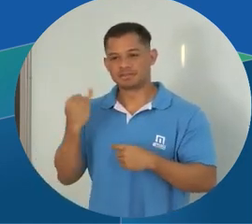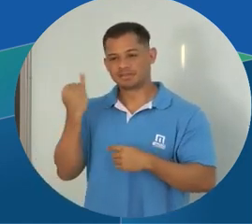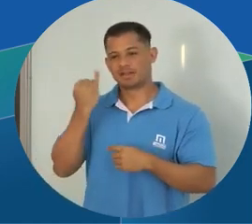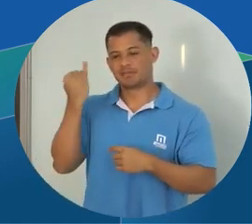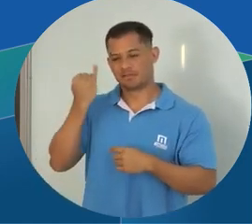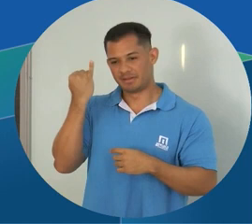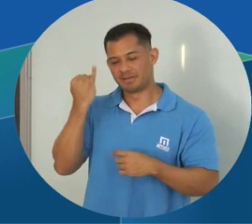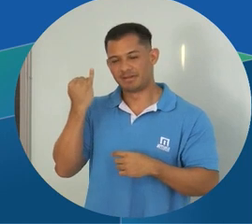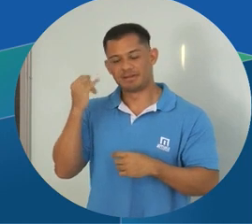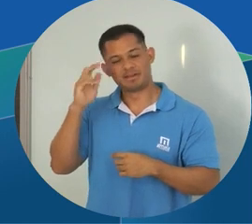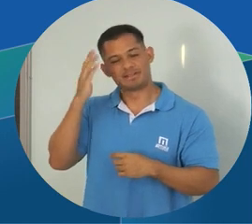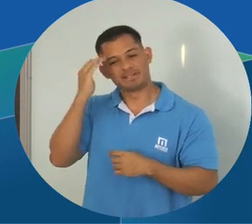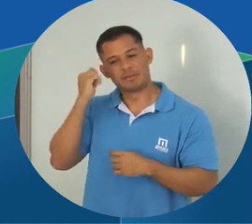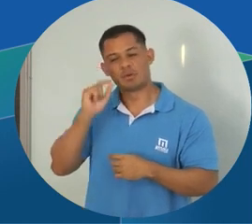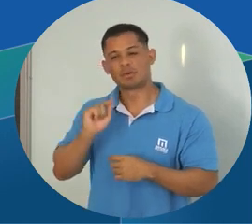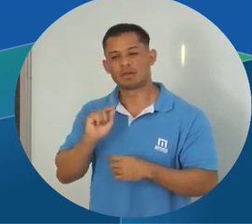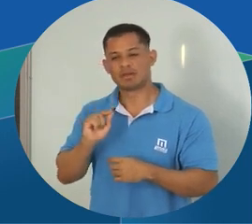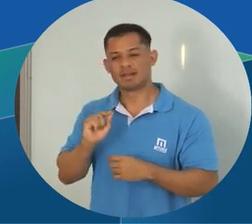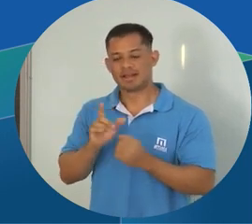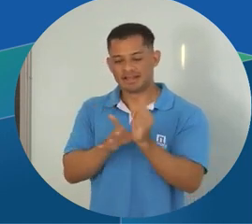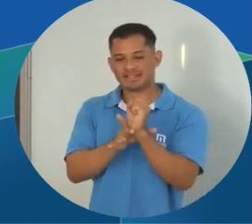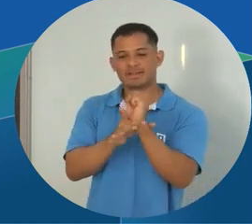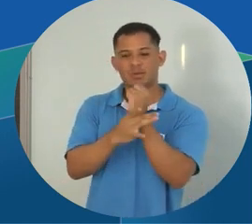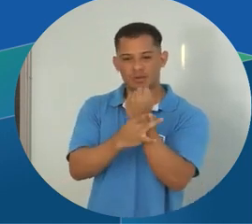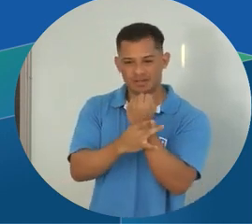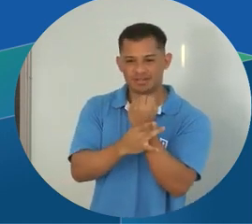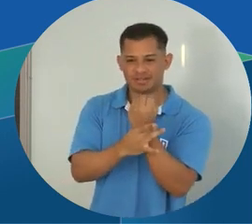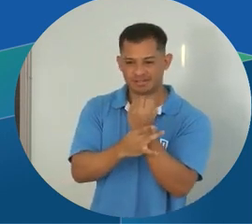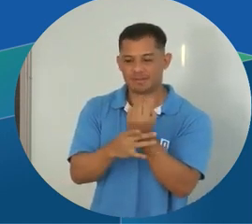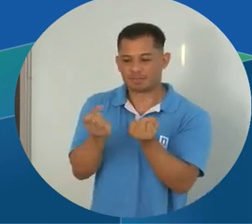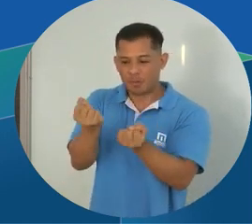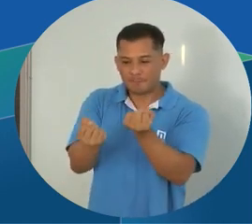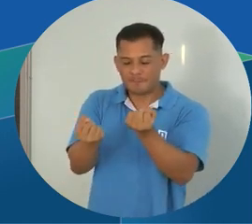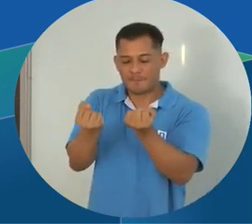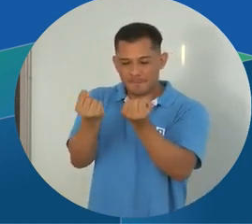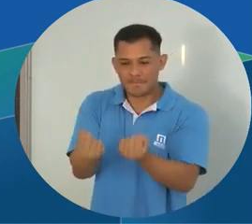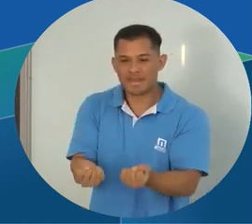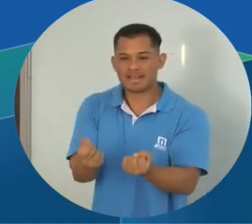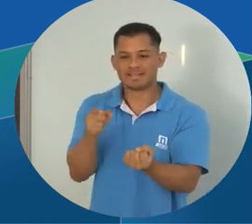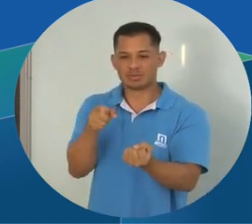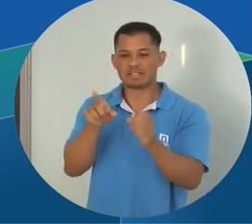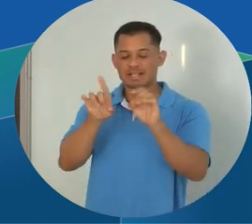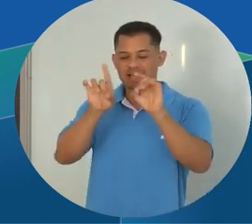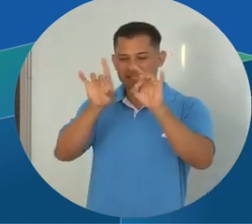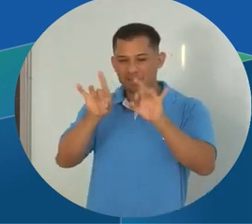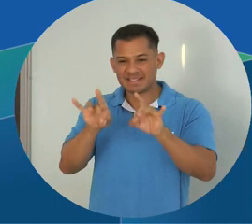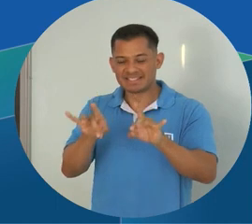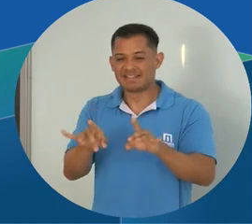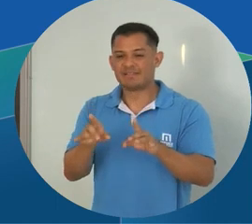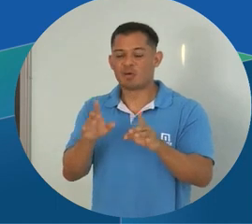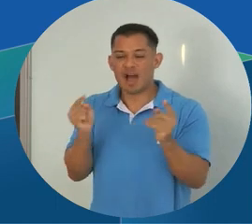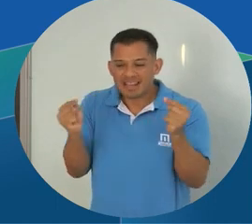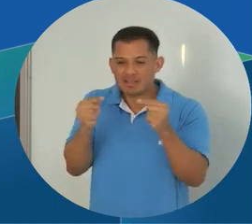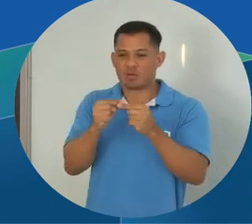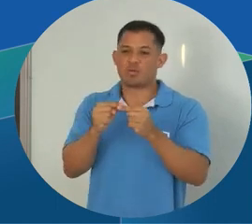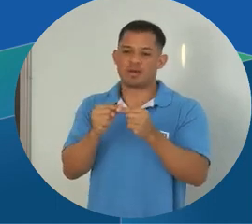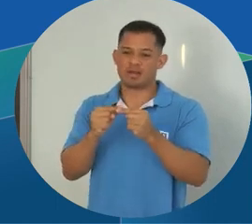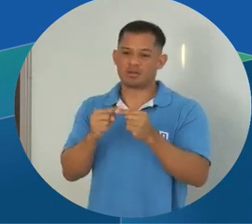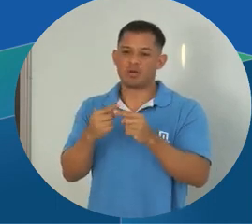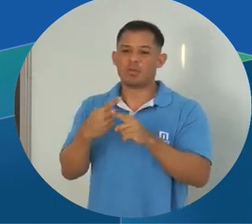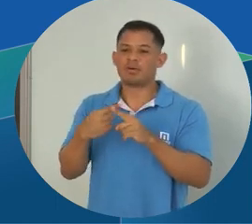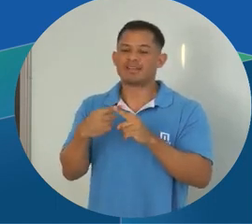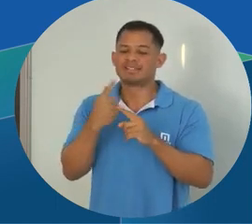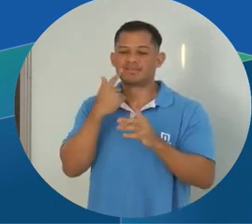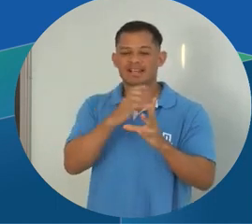tenhamos segurança de desenvolver com peso específico adequado, porque se você faz todo o cálculo com 24, né,